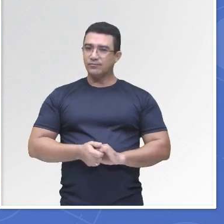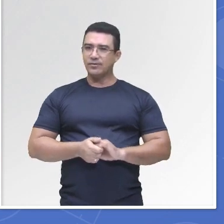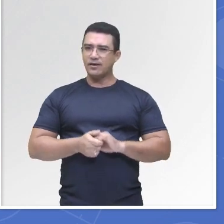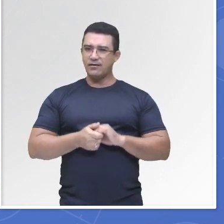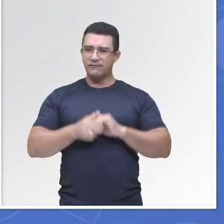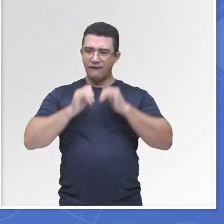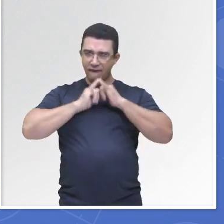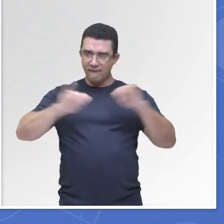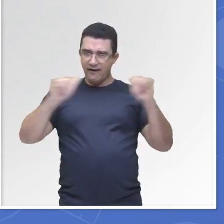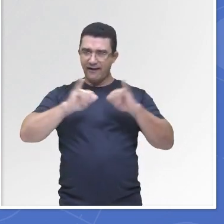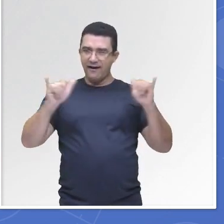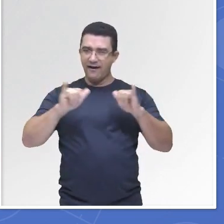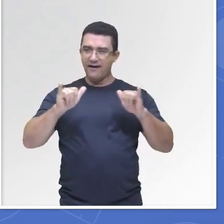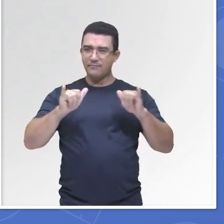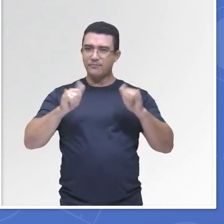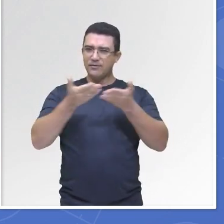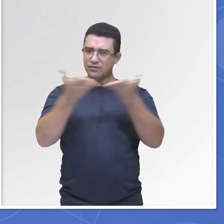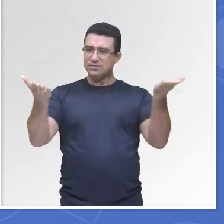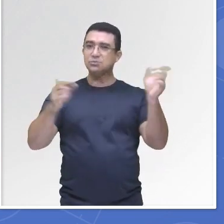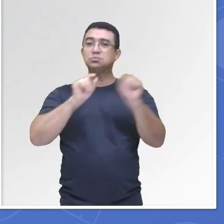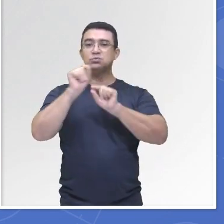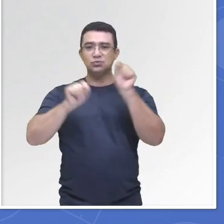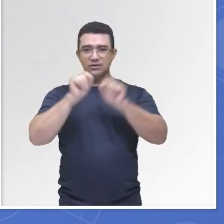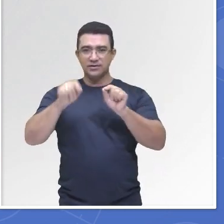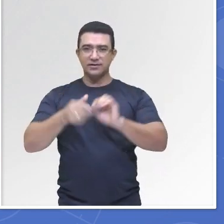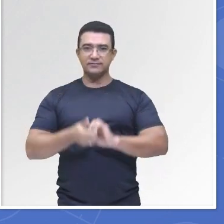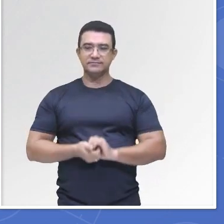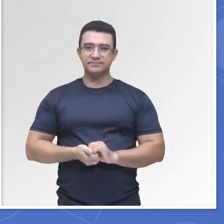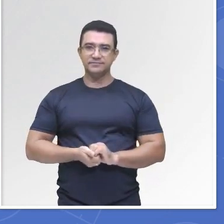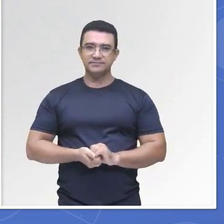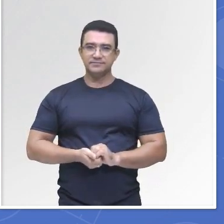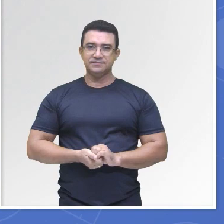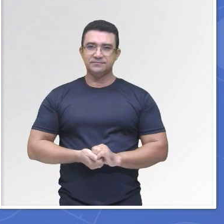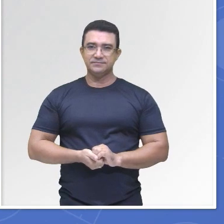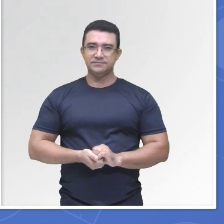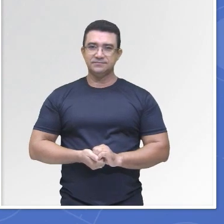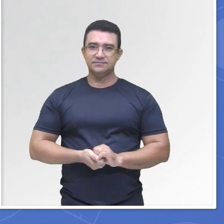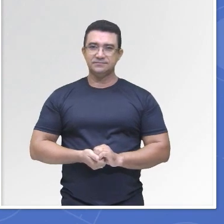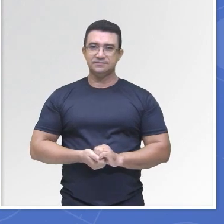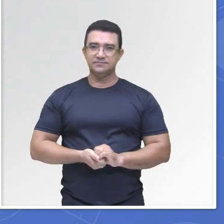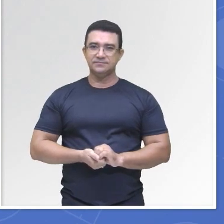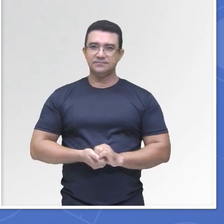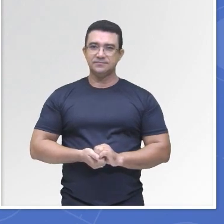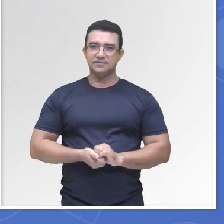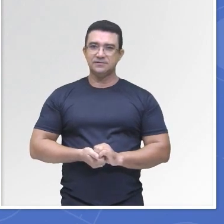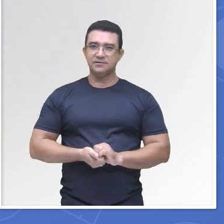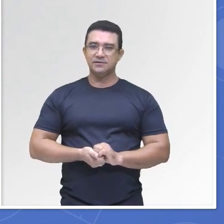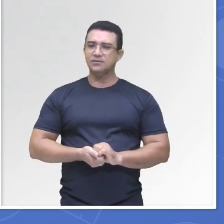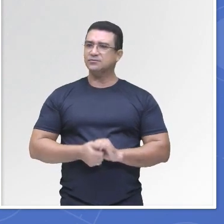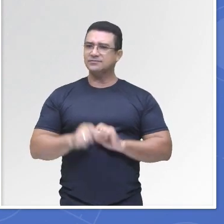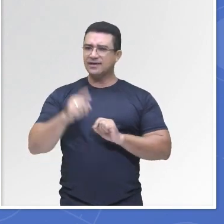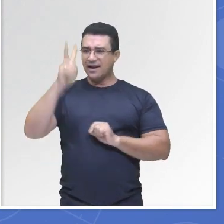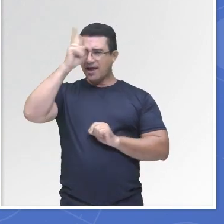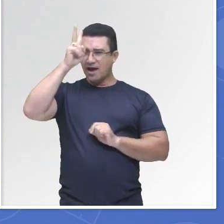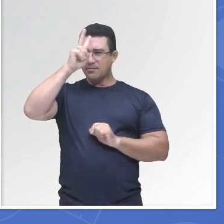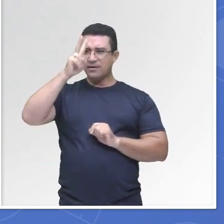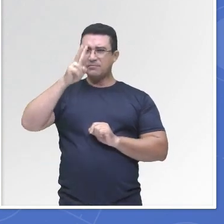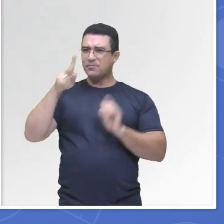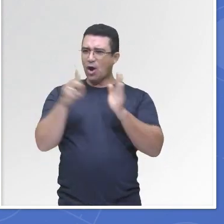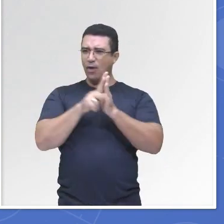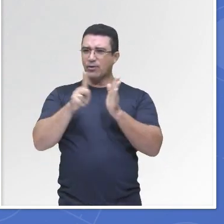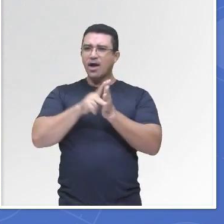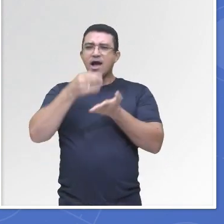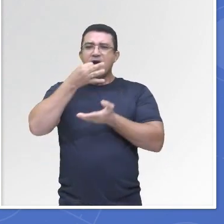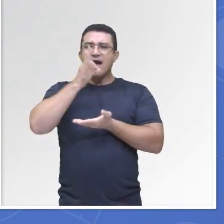isso no meio dessa aula. Gente, o que é o café da manhã do